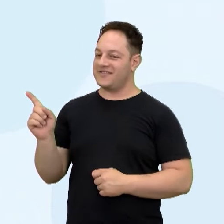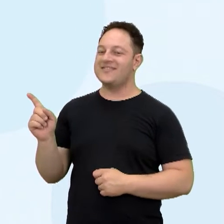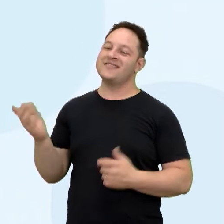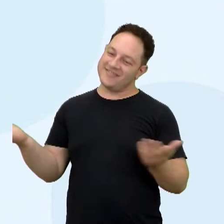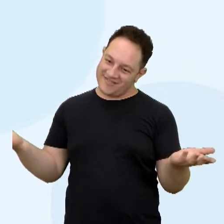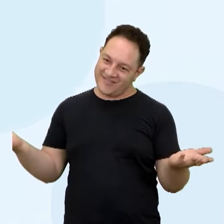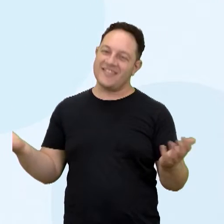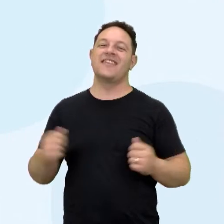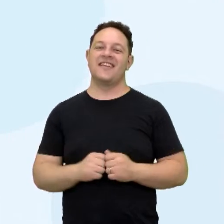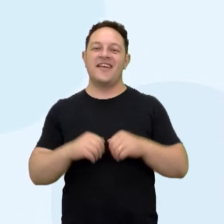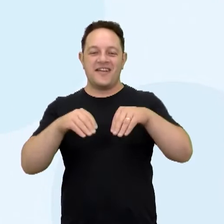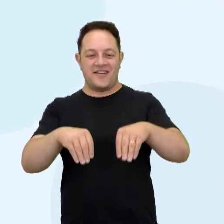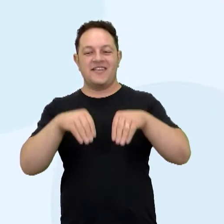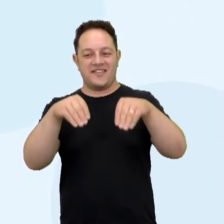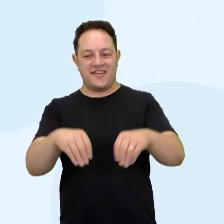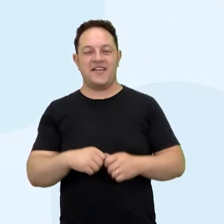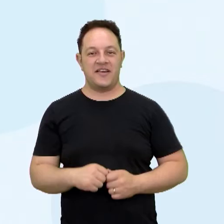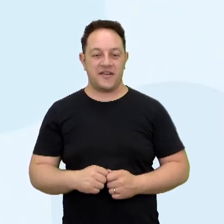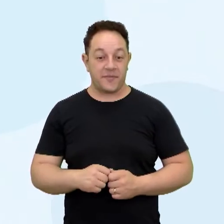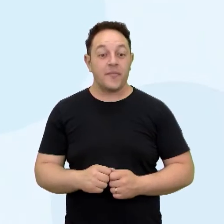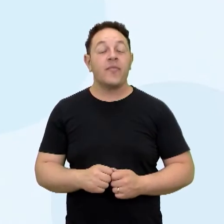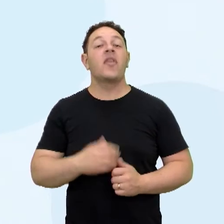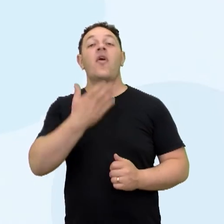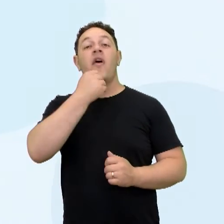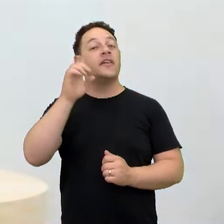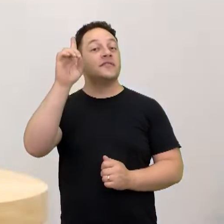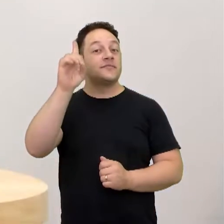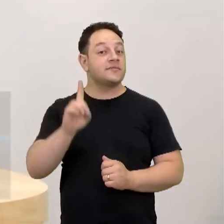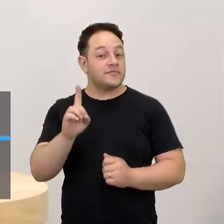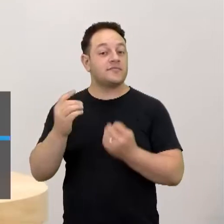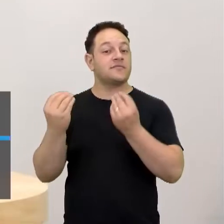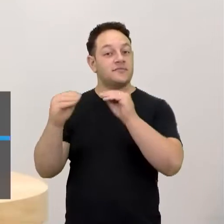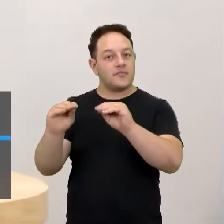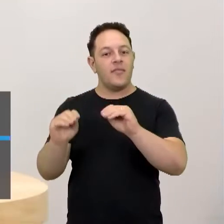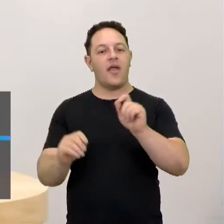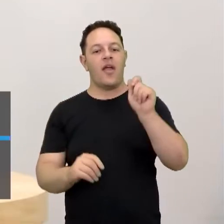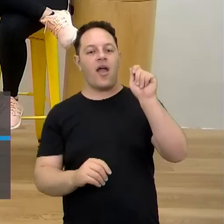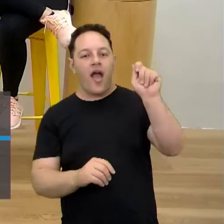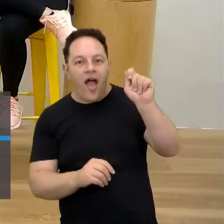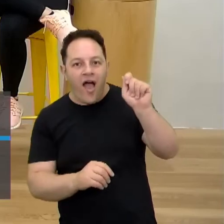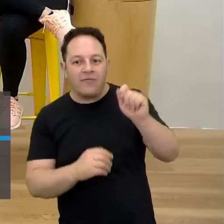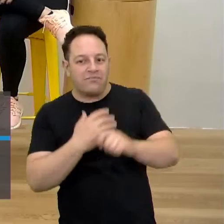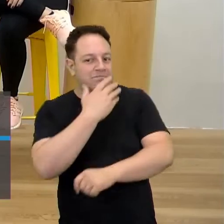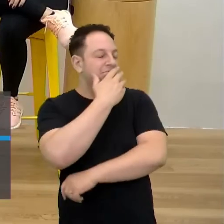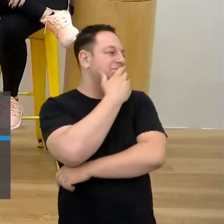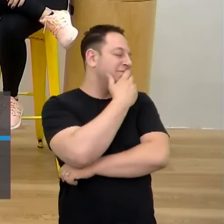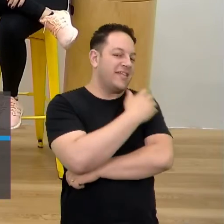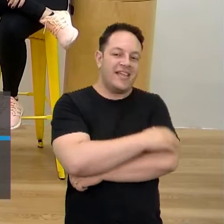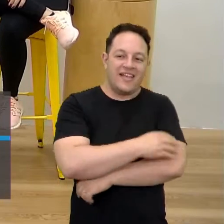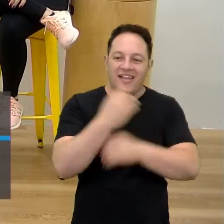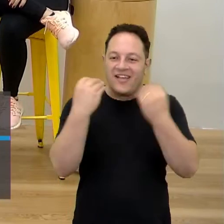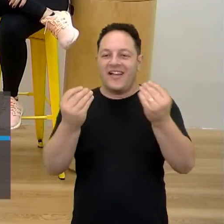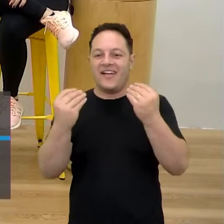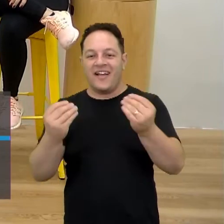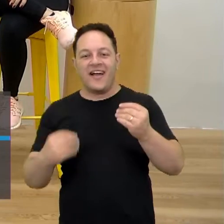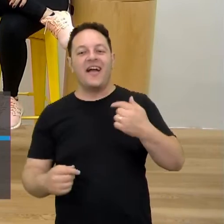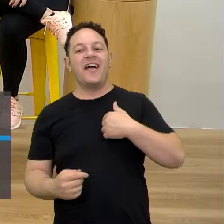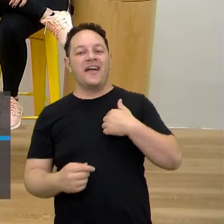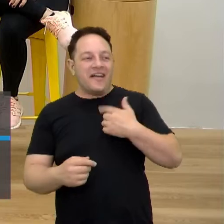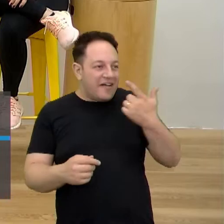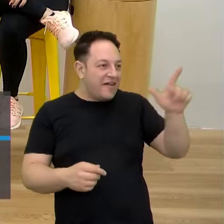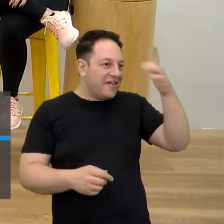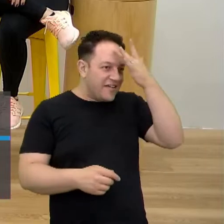Austrália, aí. O diretor colocou alternativa A. O Tom colocou a B. Ah, eu